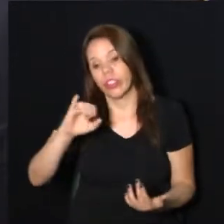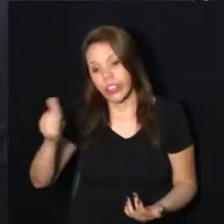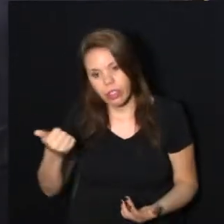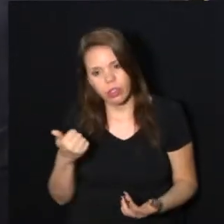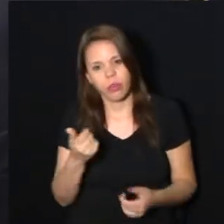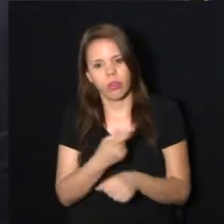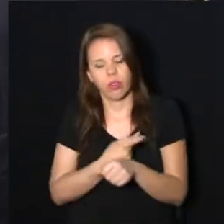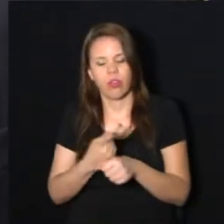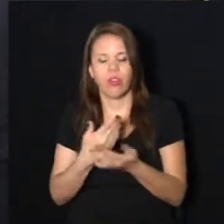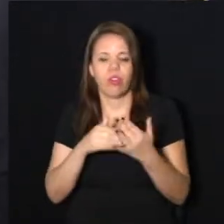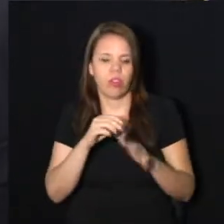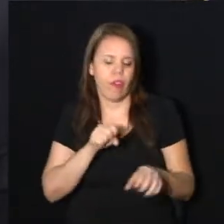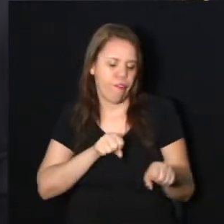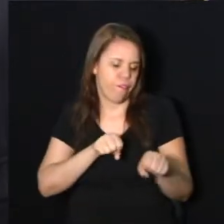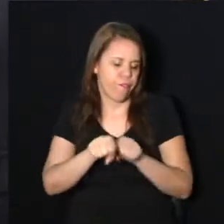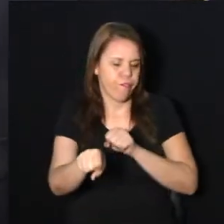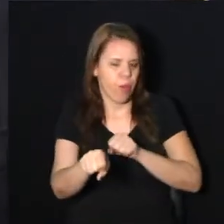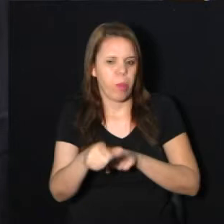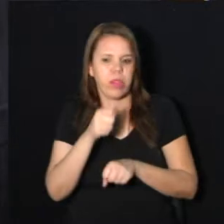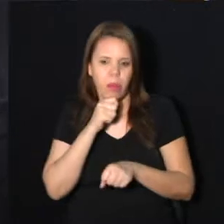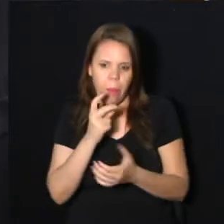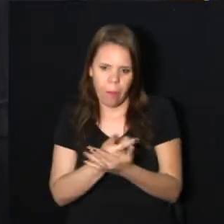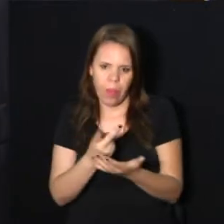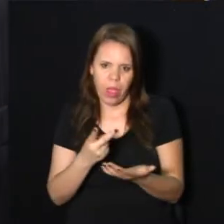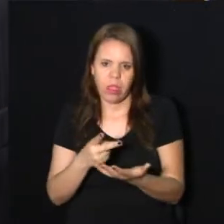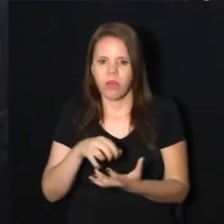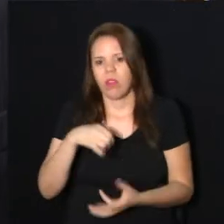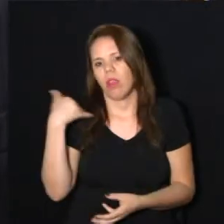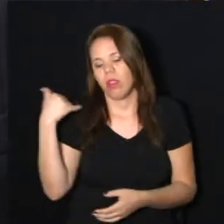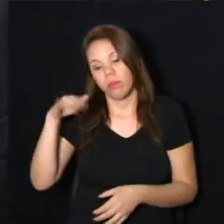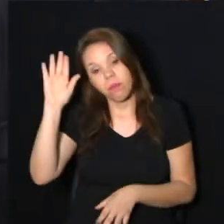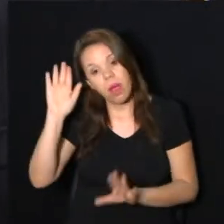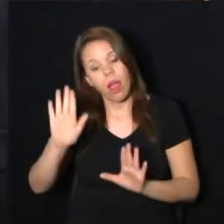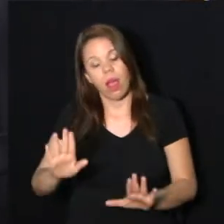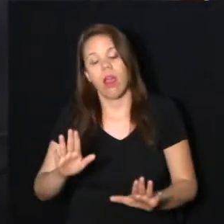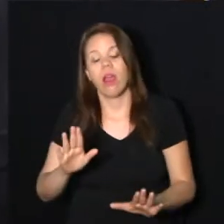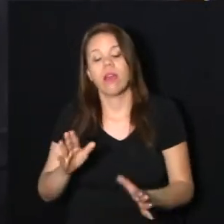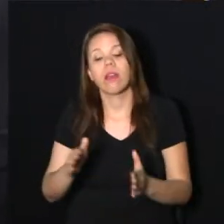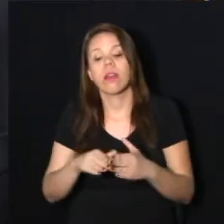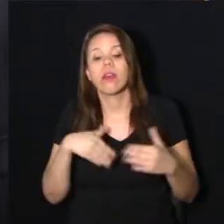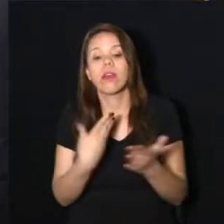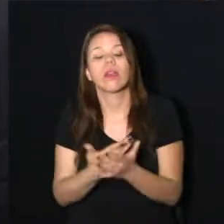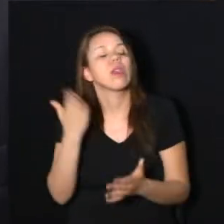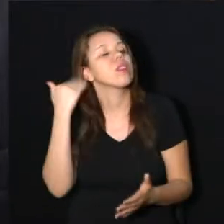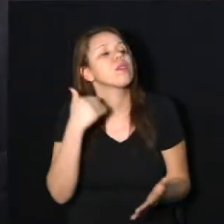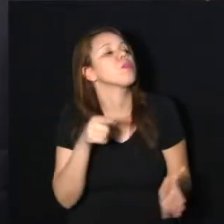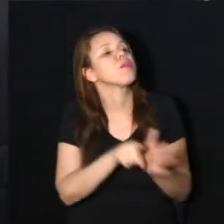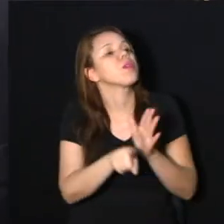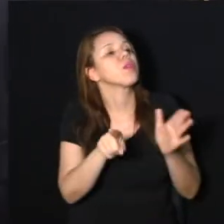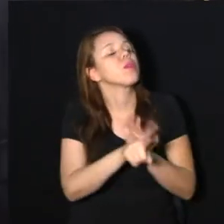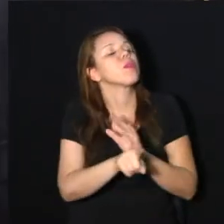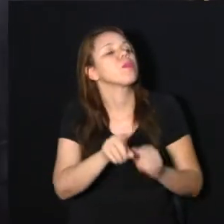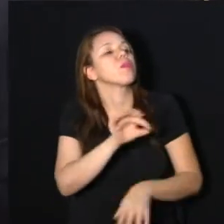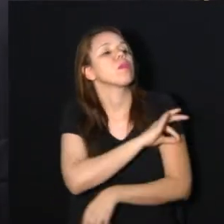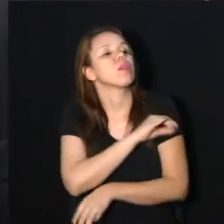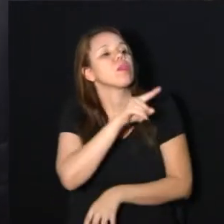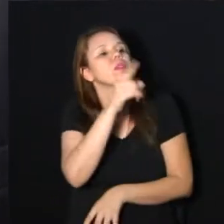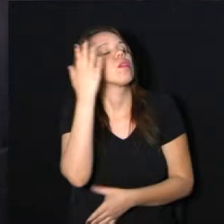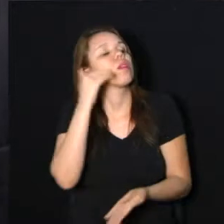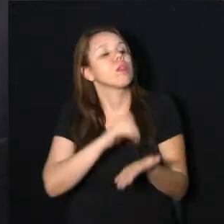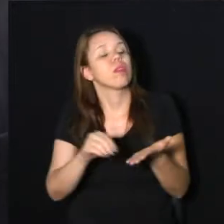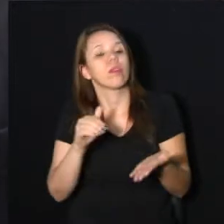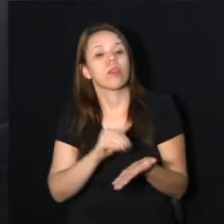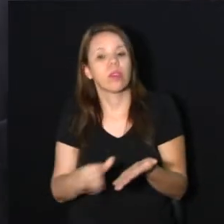sua escolarização, mesmo que tardia. Então, o requerimento é no sentido de saber se a Secretaria de Educação